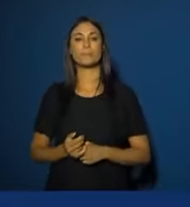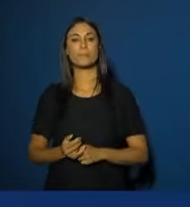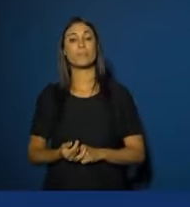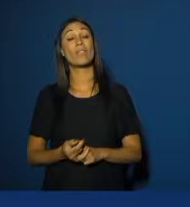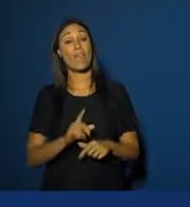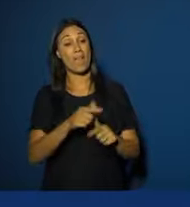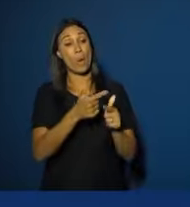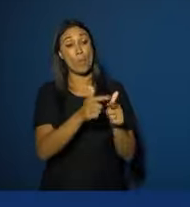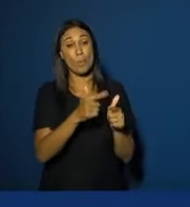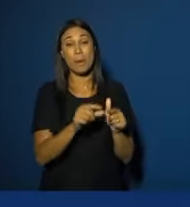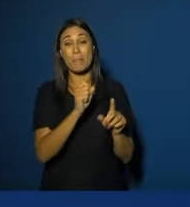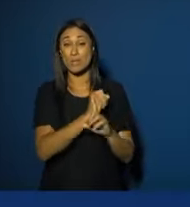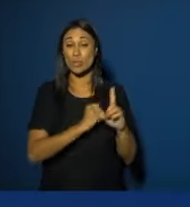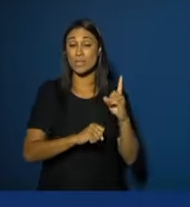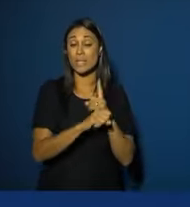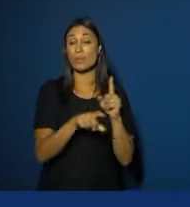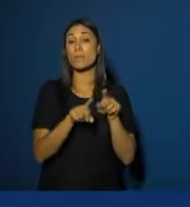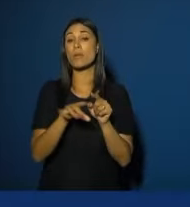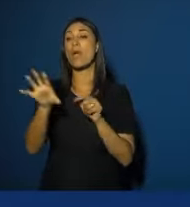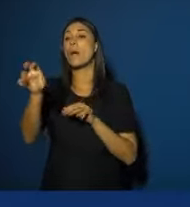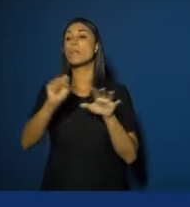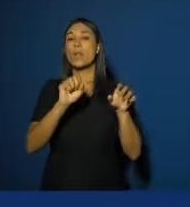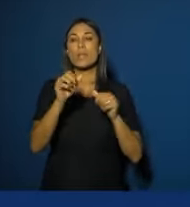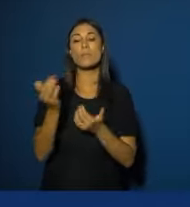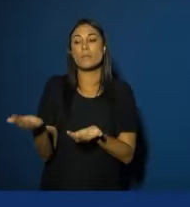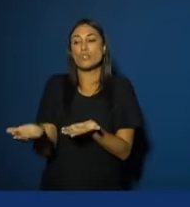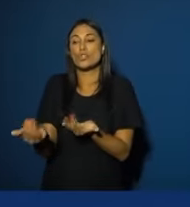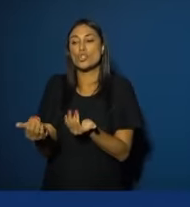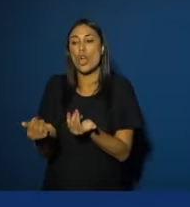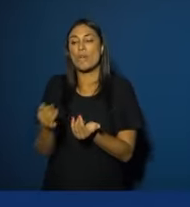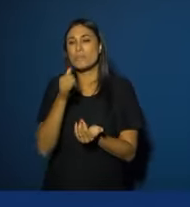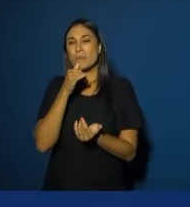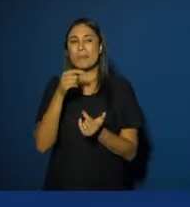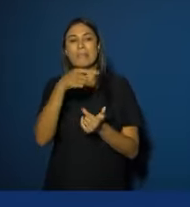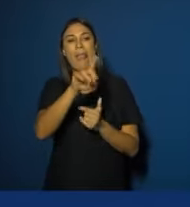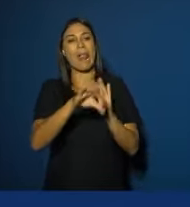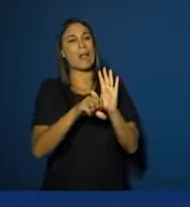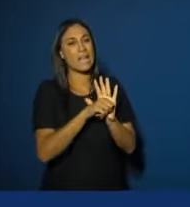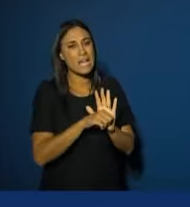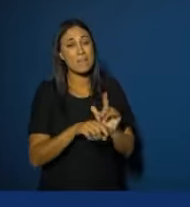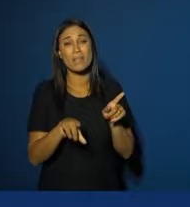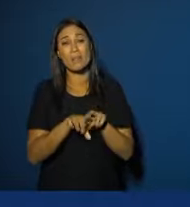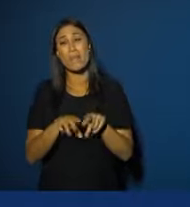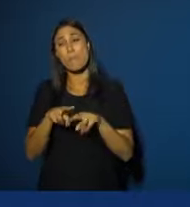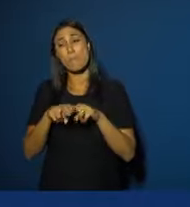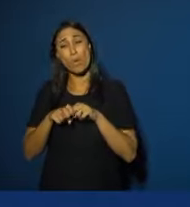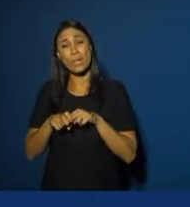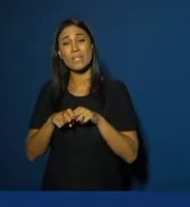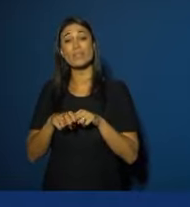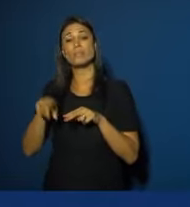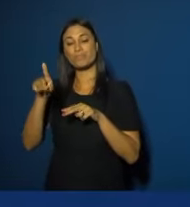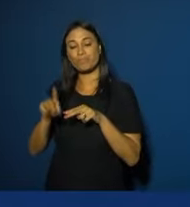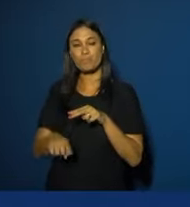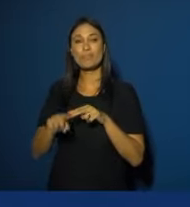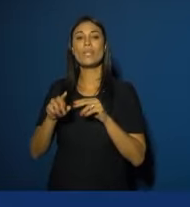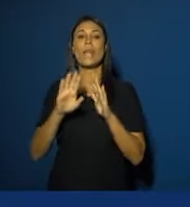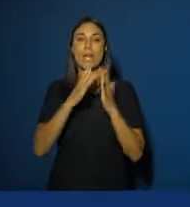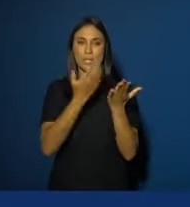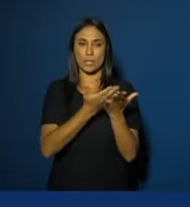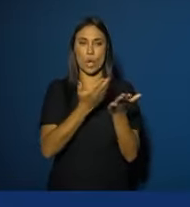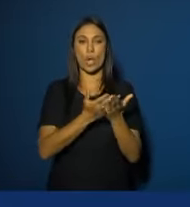há um problema social grave com a captura de jovens para o mundo do crime, e, por isso, o carro-chefe é a escola de tempo